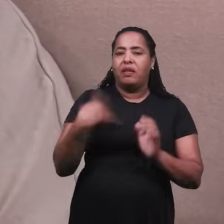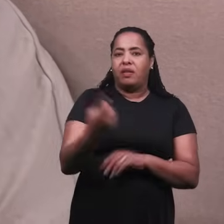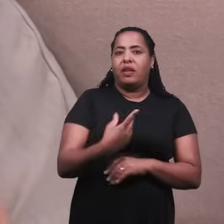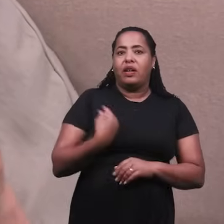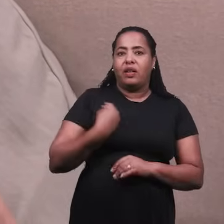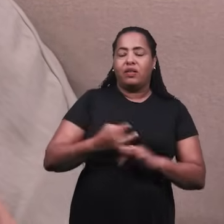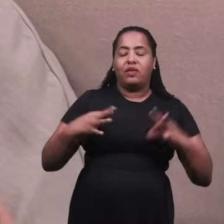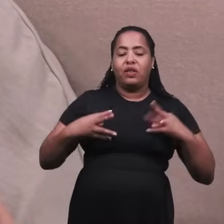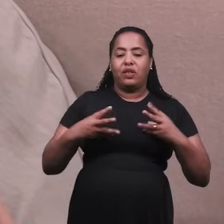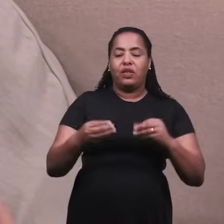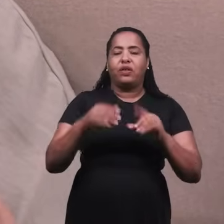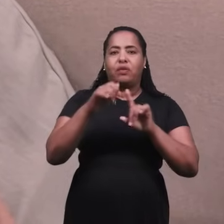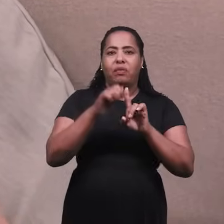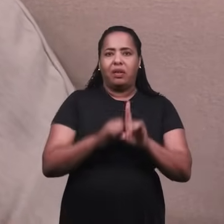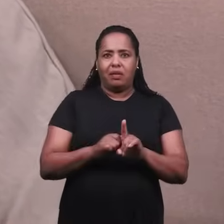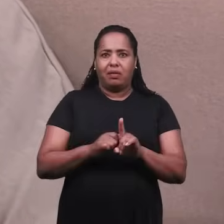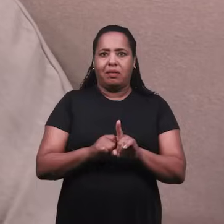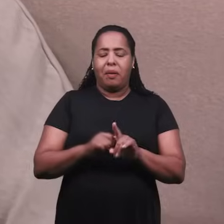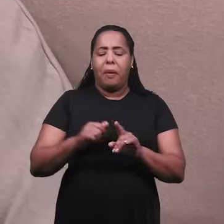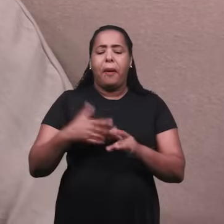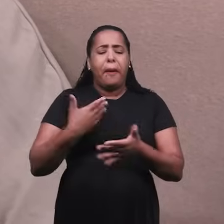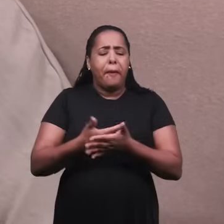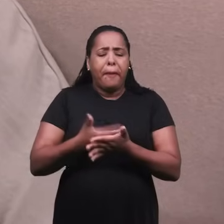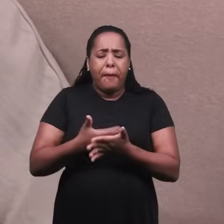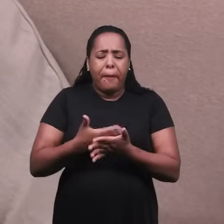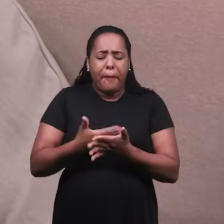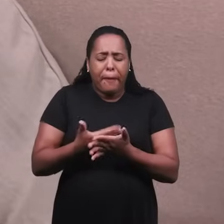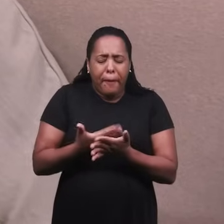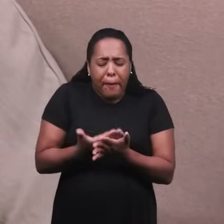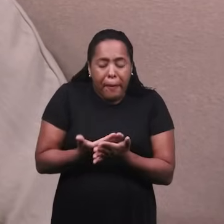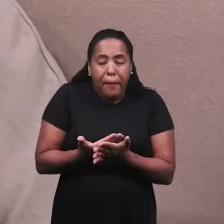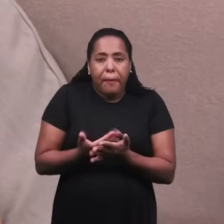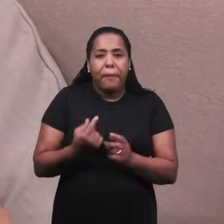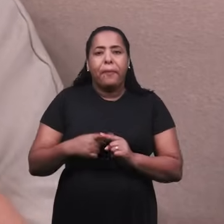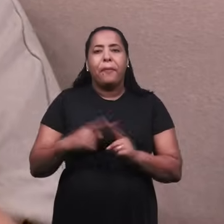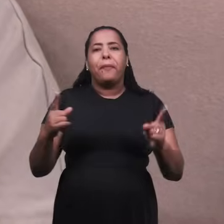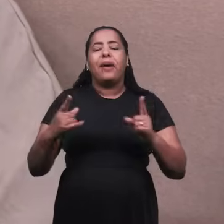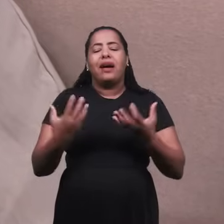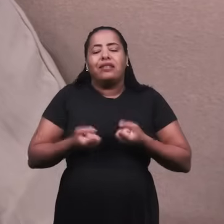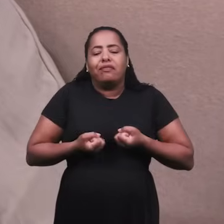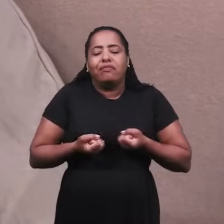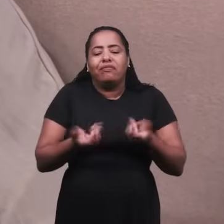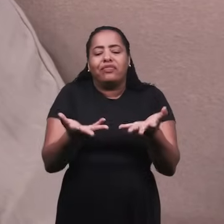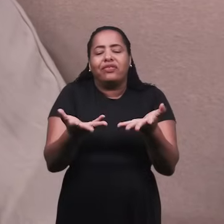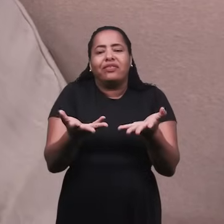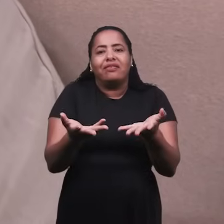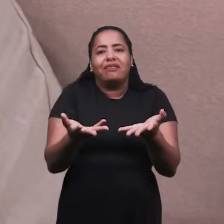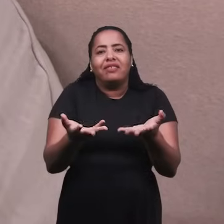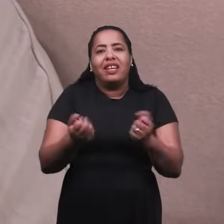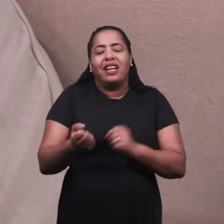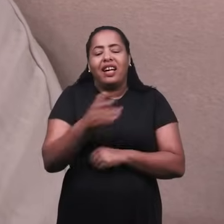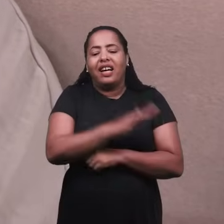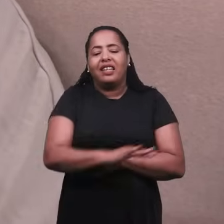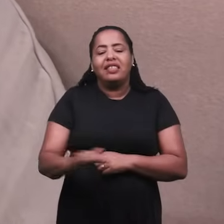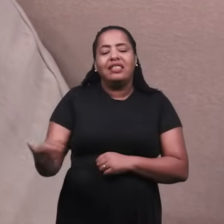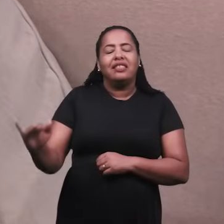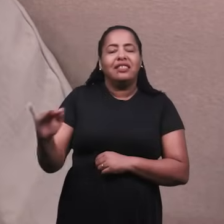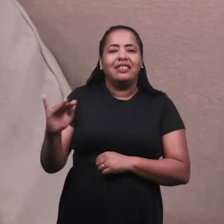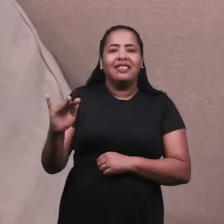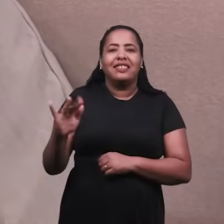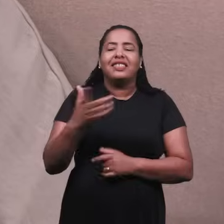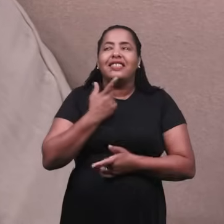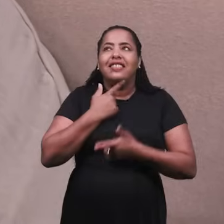vida em todo aquele mês. E quanto mais nós estudamos, mais nós temos para dar. E